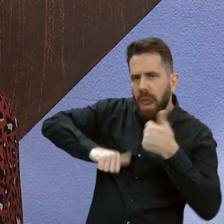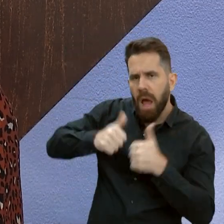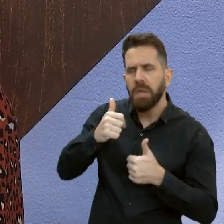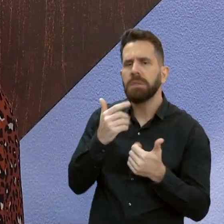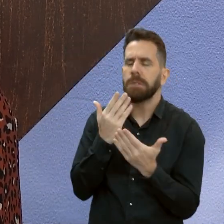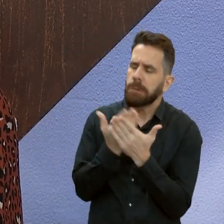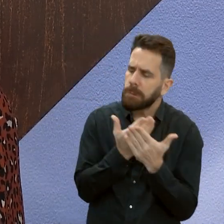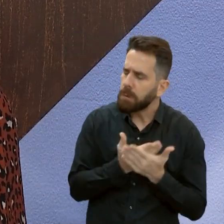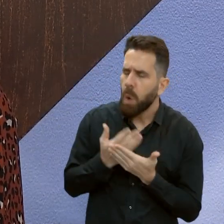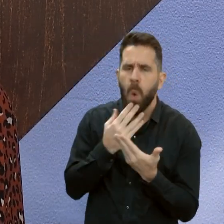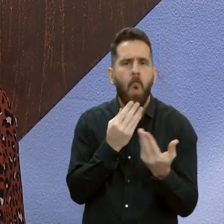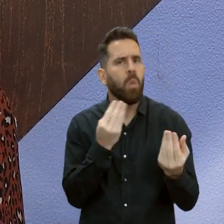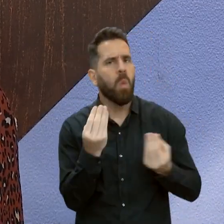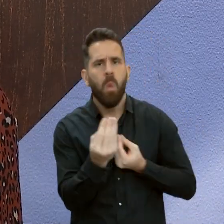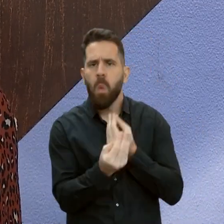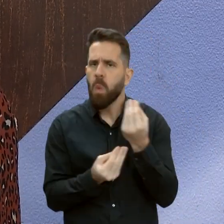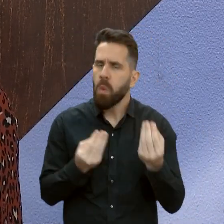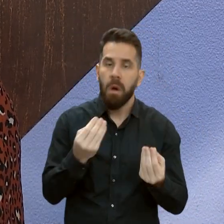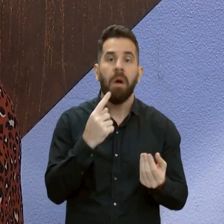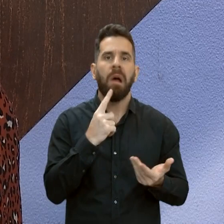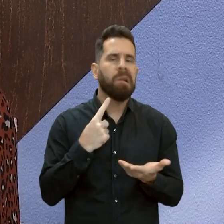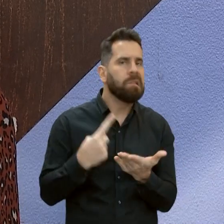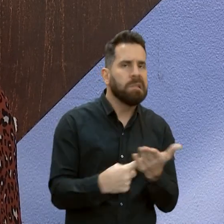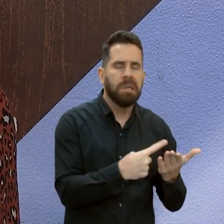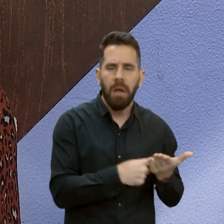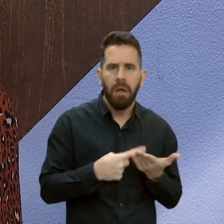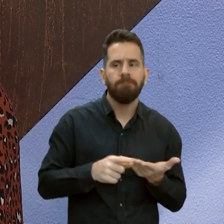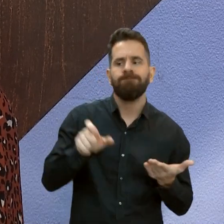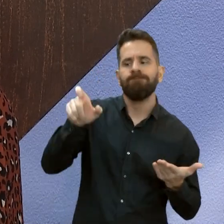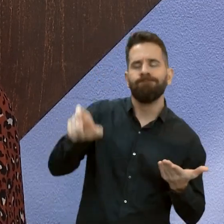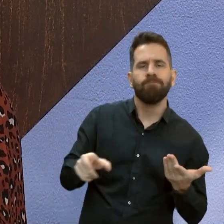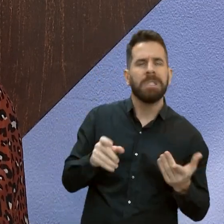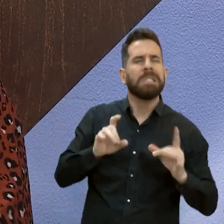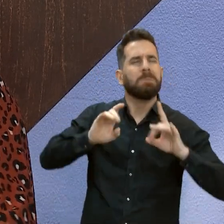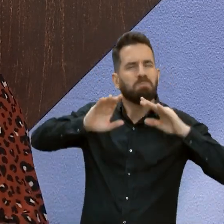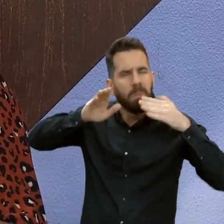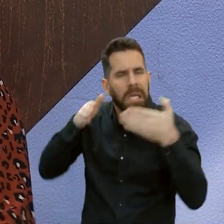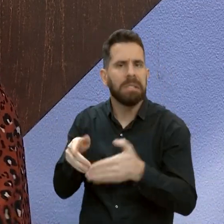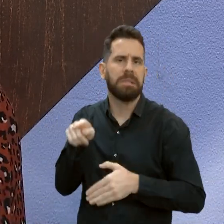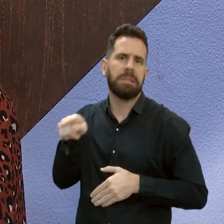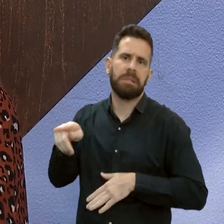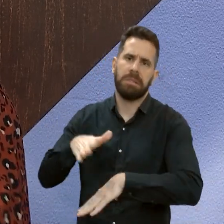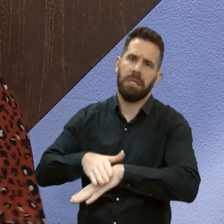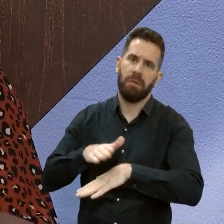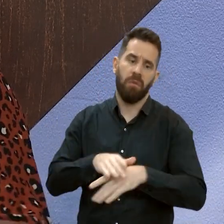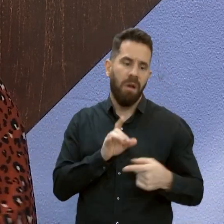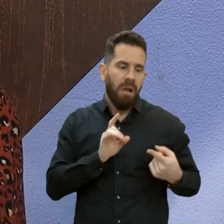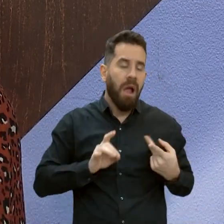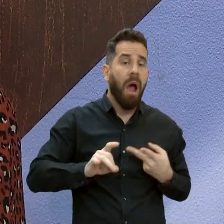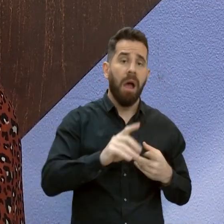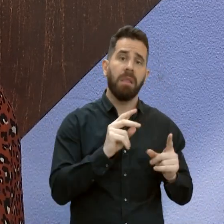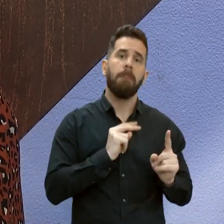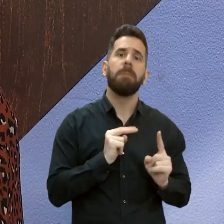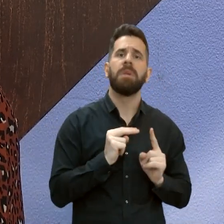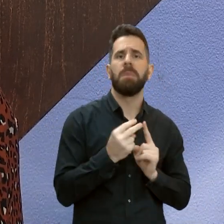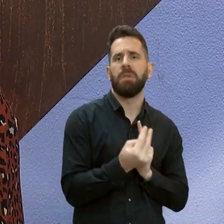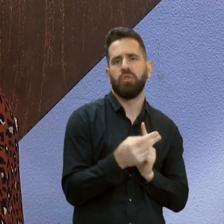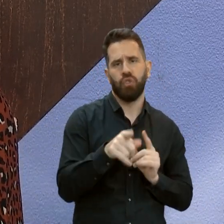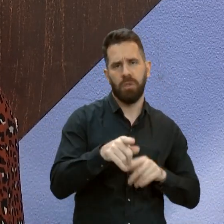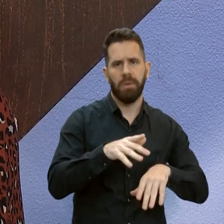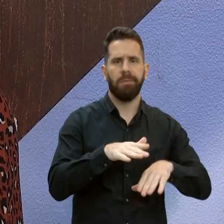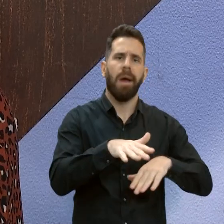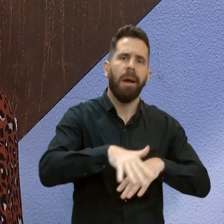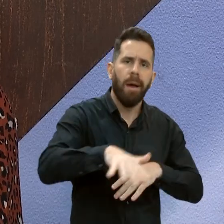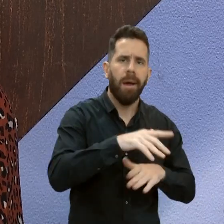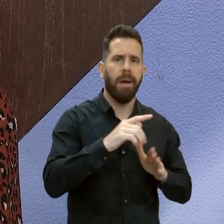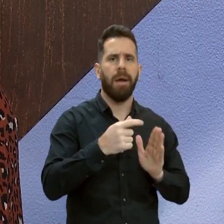uma discussão sobre aquele caso, onde cada um vai trazer a sua visão dentro da sua